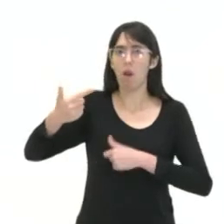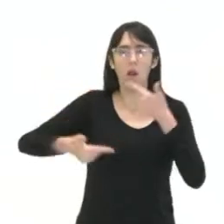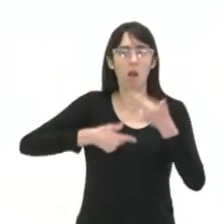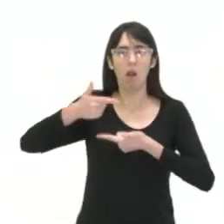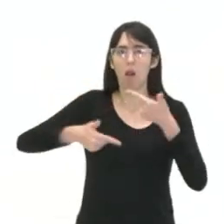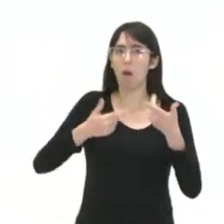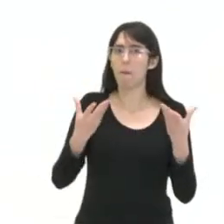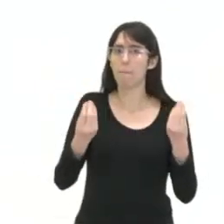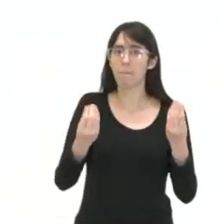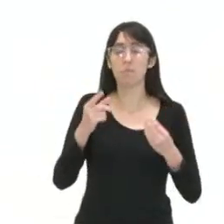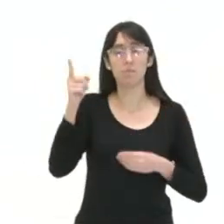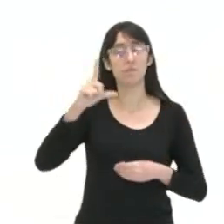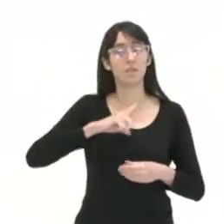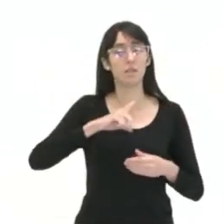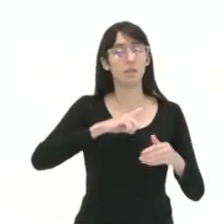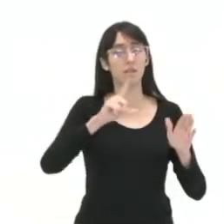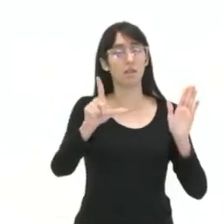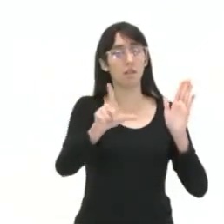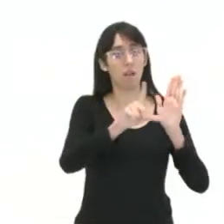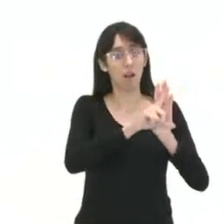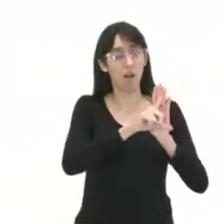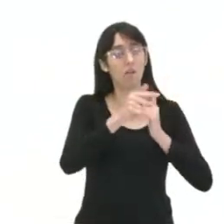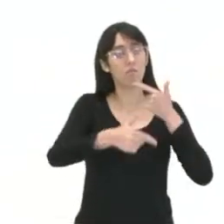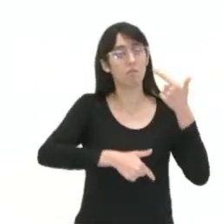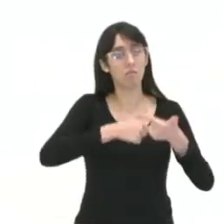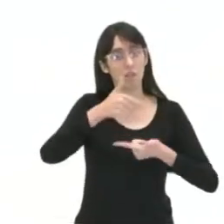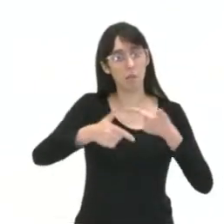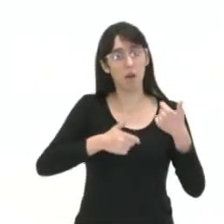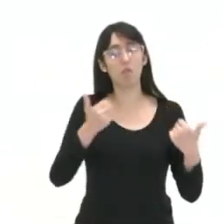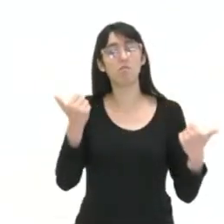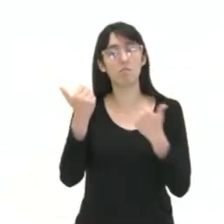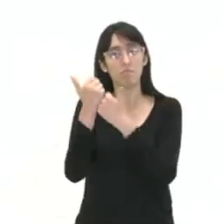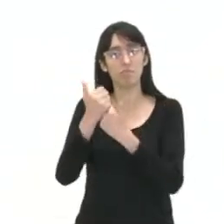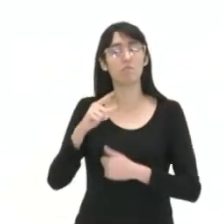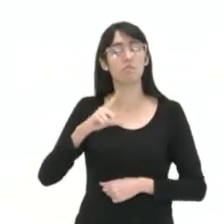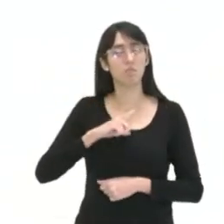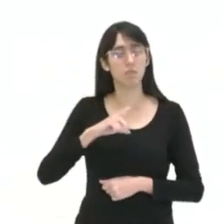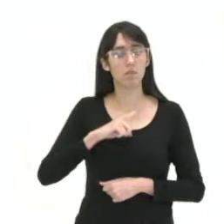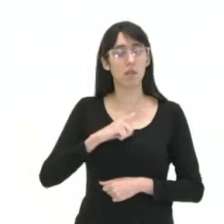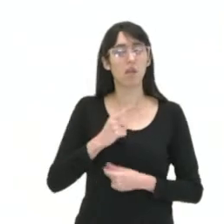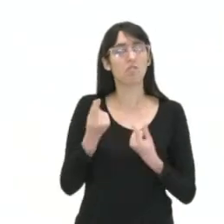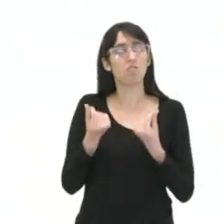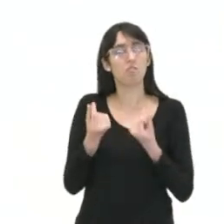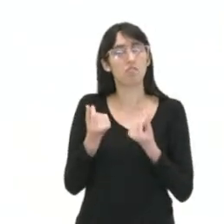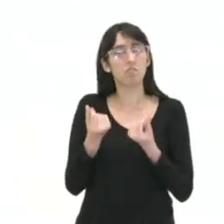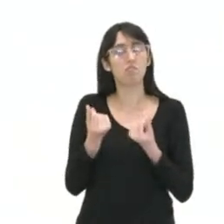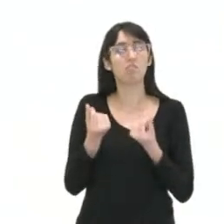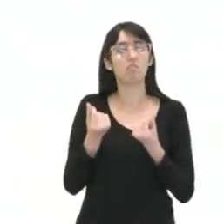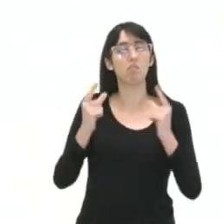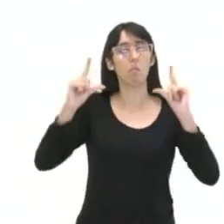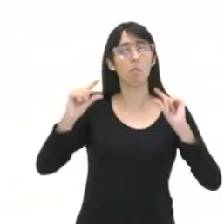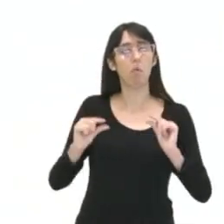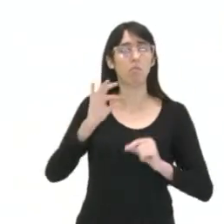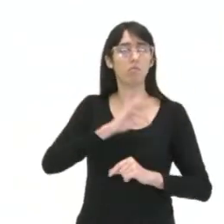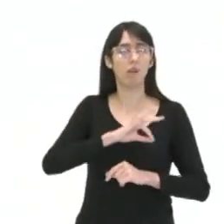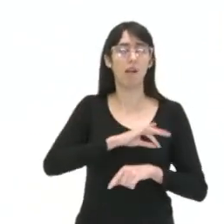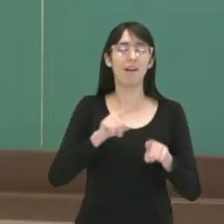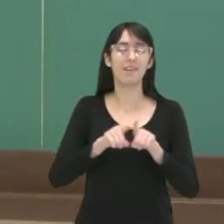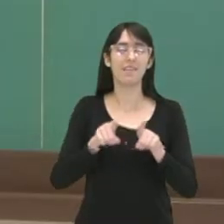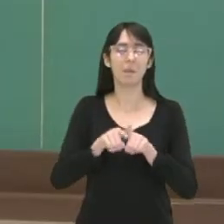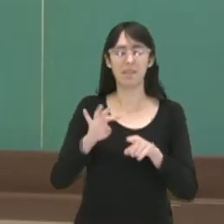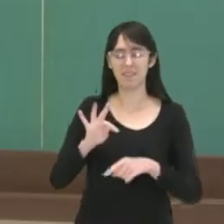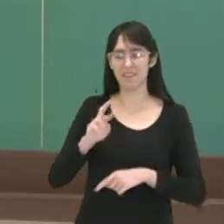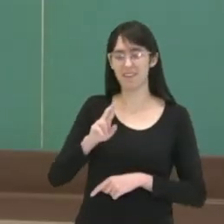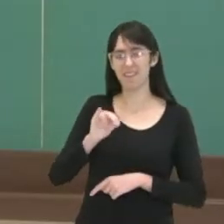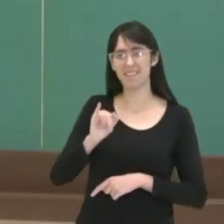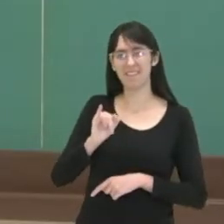leis trabalhistas flexíveis que geram mão de obra de baixo custo e pouquíssima carga tributária. Tudo isso